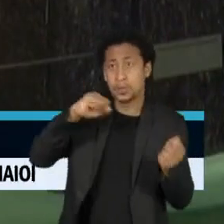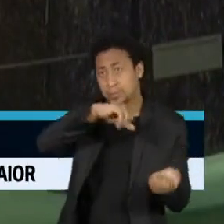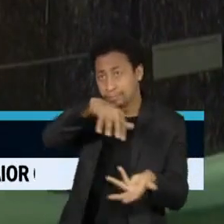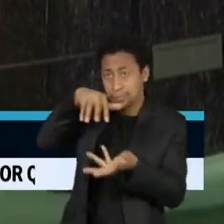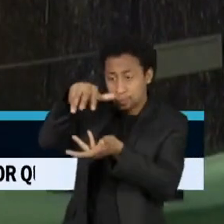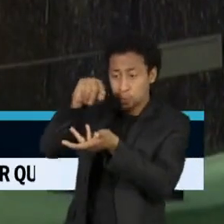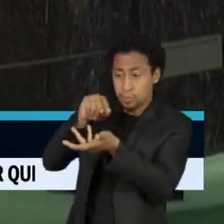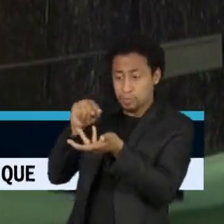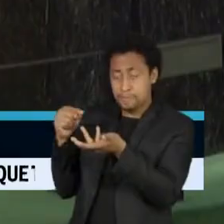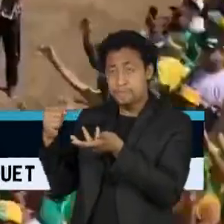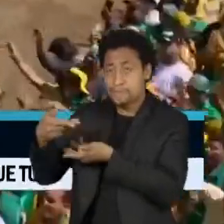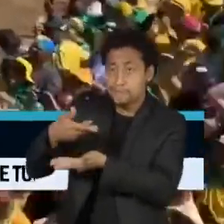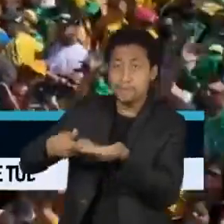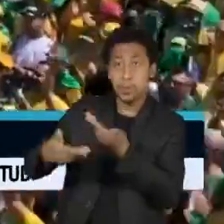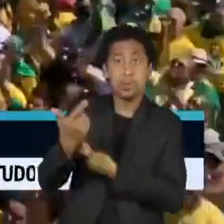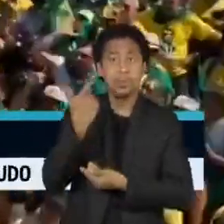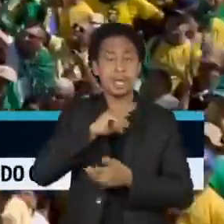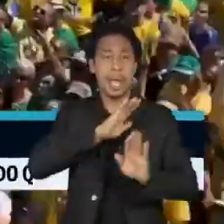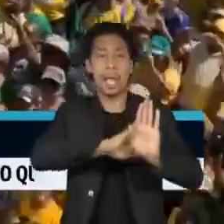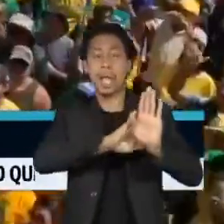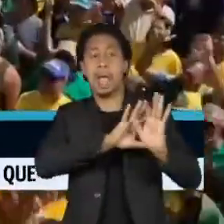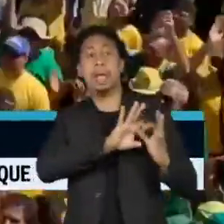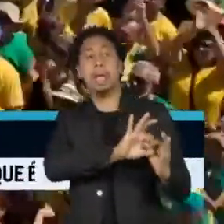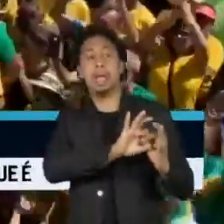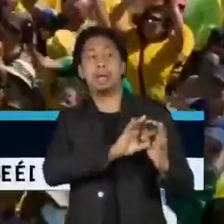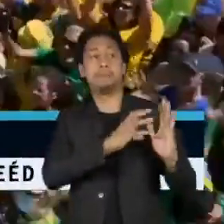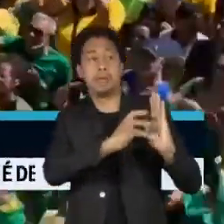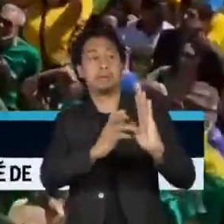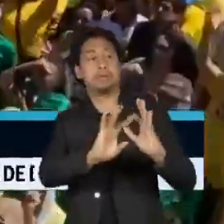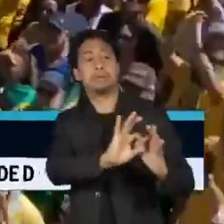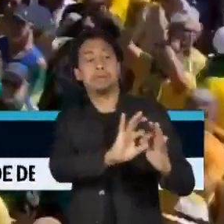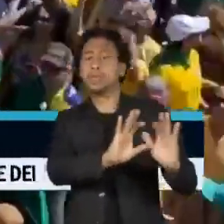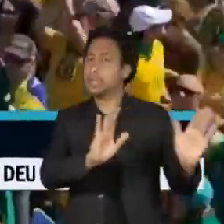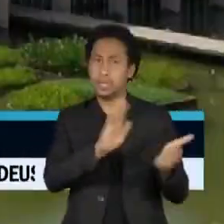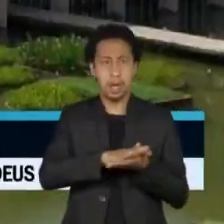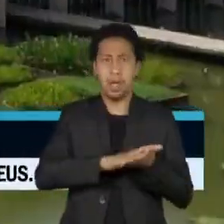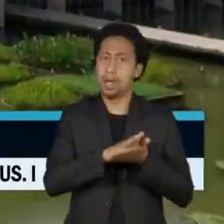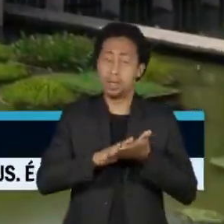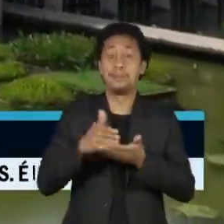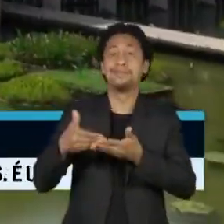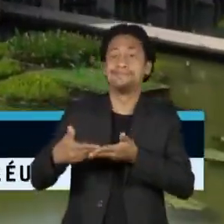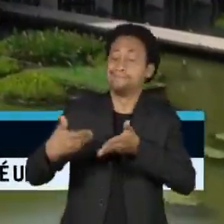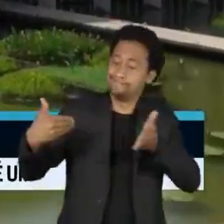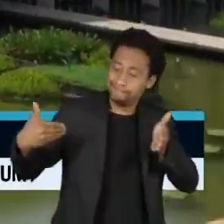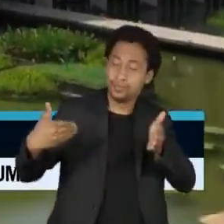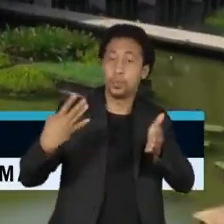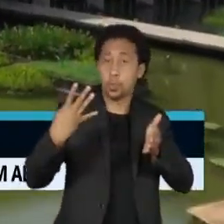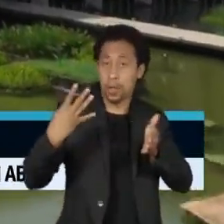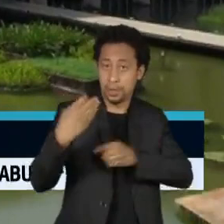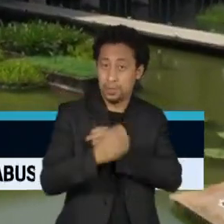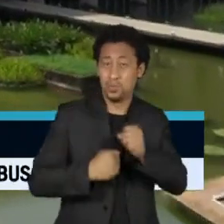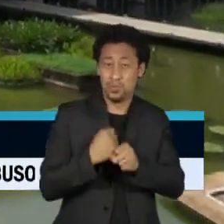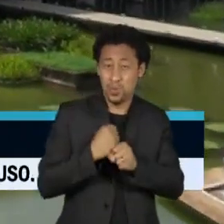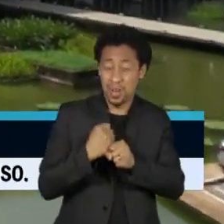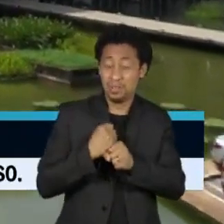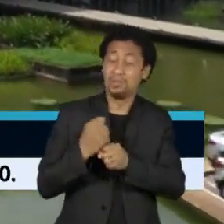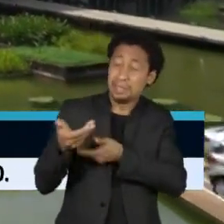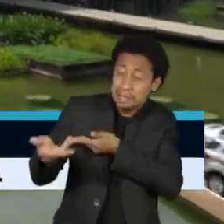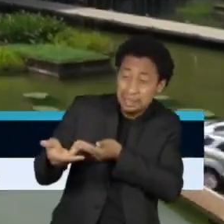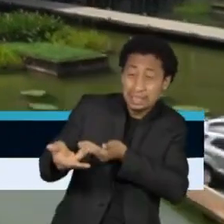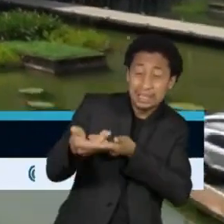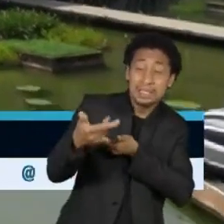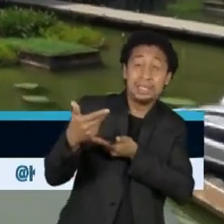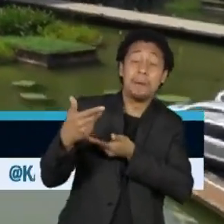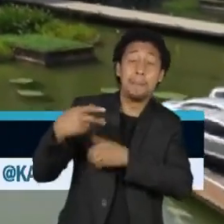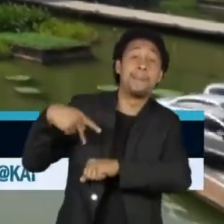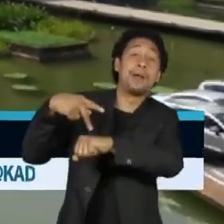se submeter a ideologias e partidos. Nos últimos 4 anos, perdemos relevância externa com a falta de propostas para